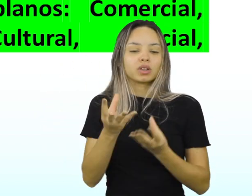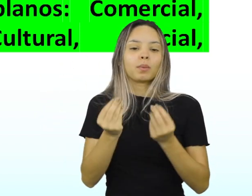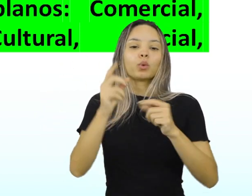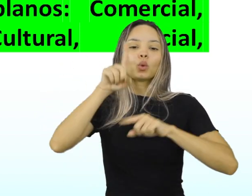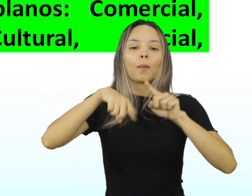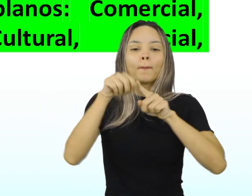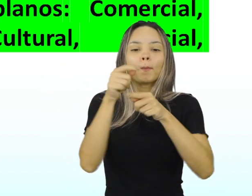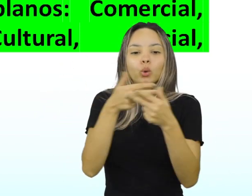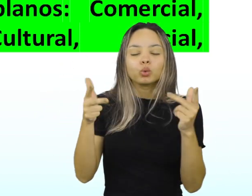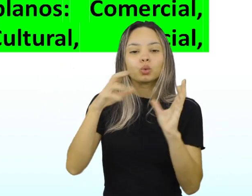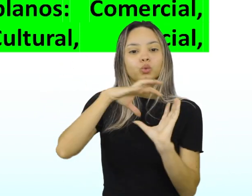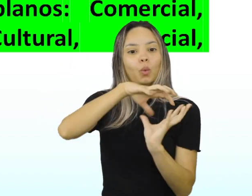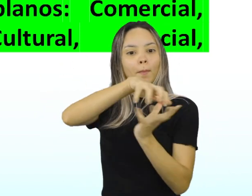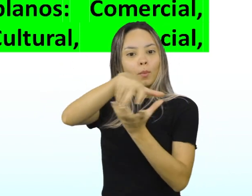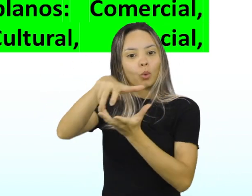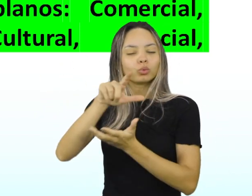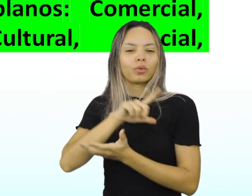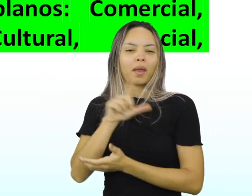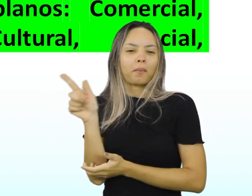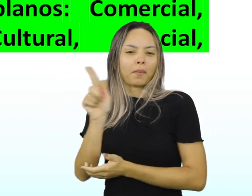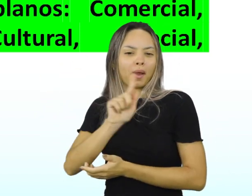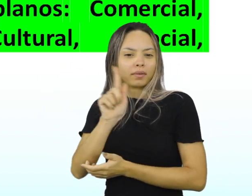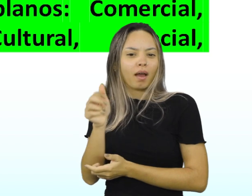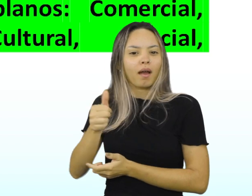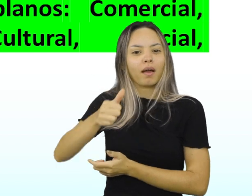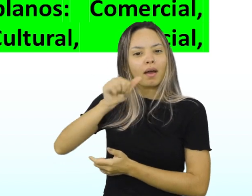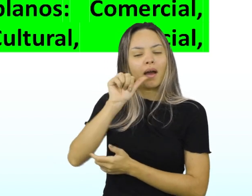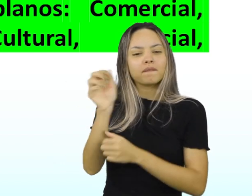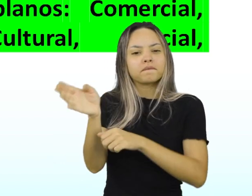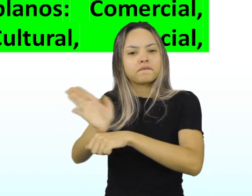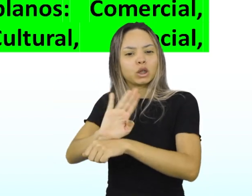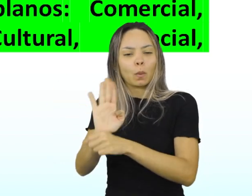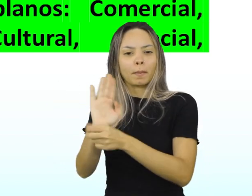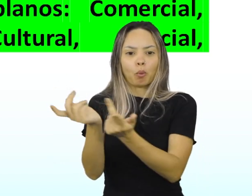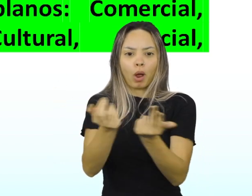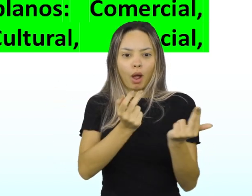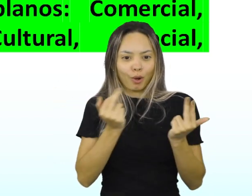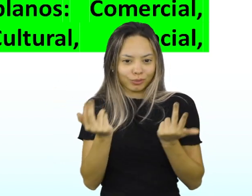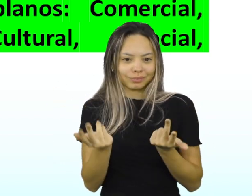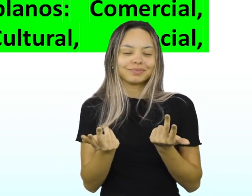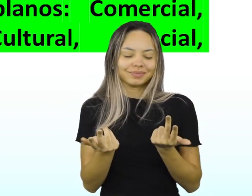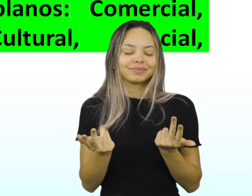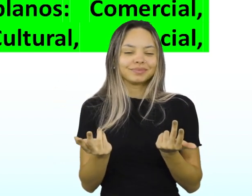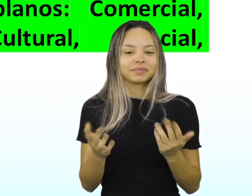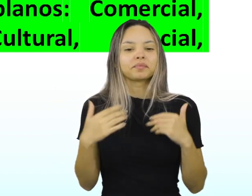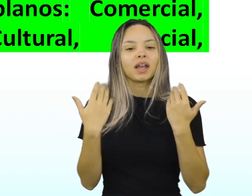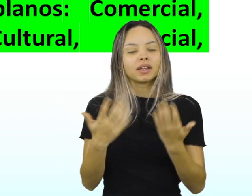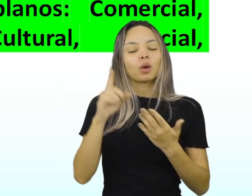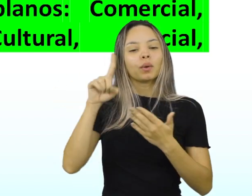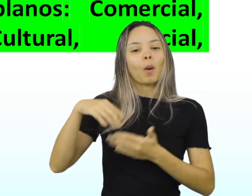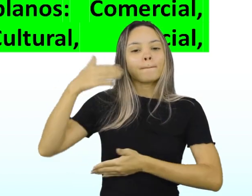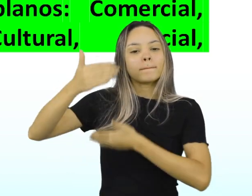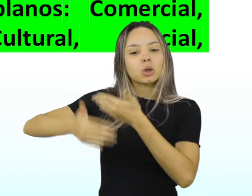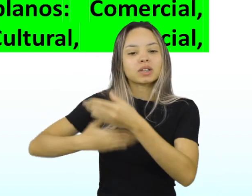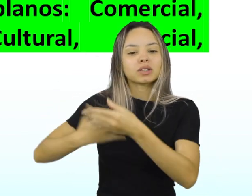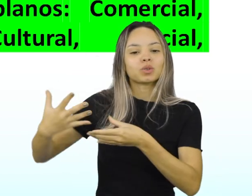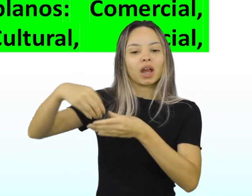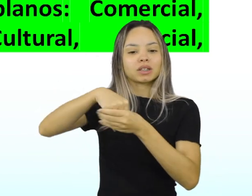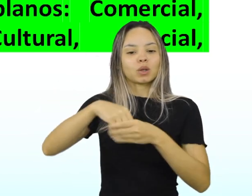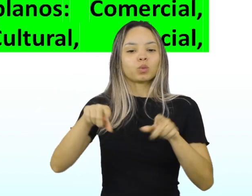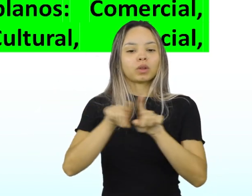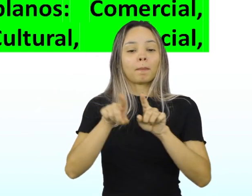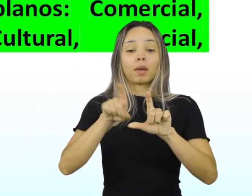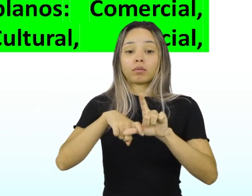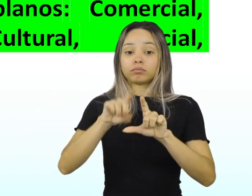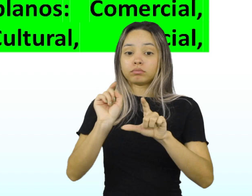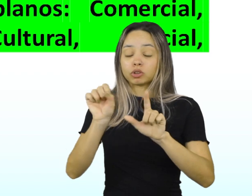grande escala, o mundo bebe o mesmo refrigerante, assiste os mesmos filmes, entre outras coisas. É um processo de integração